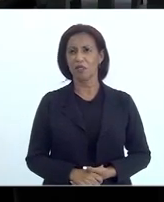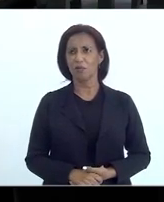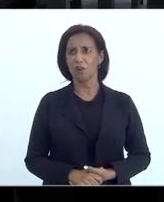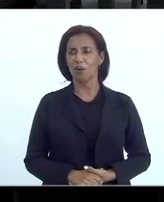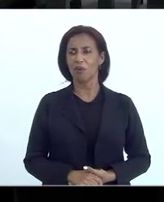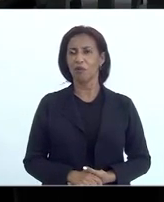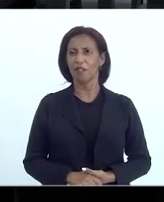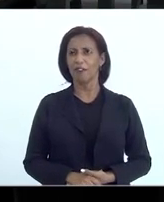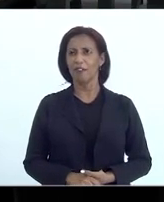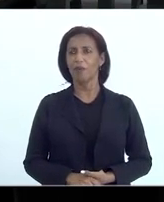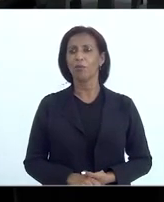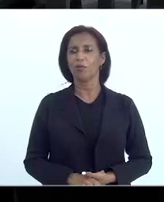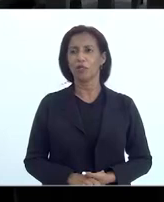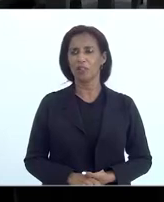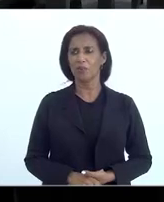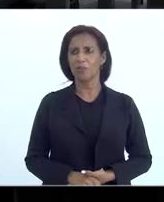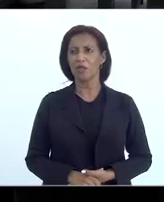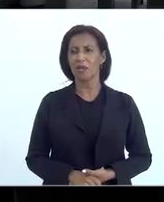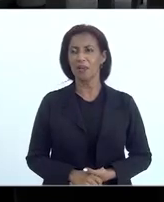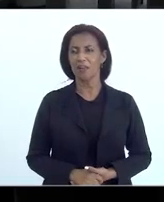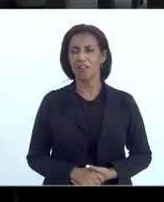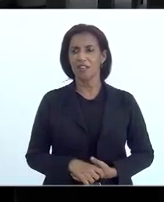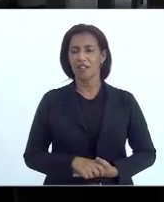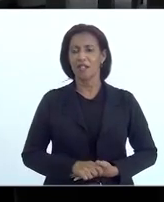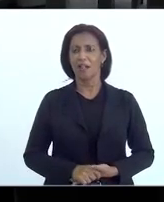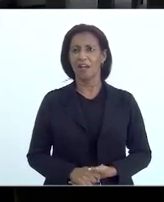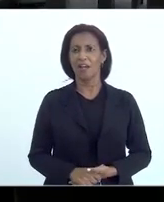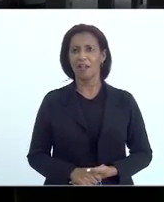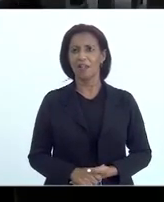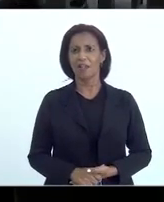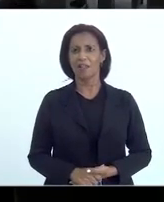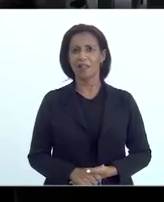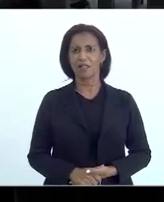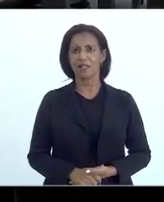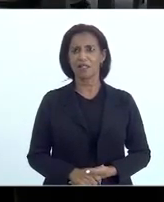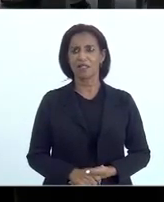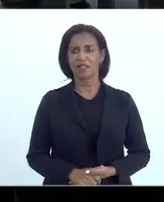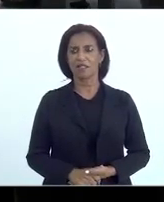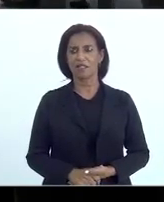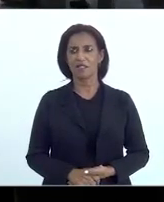E aí E aí E aí